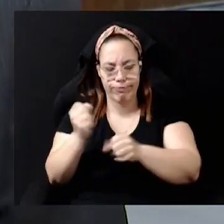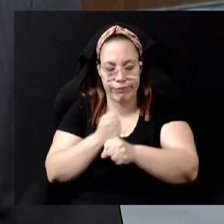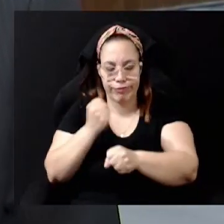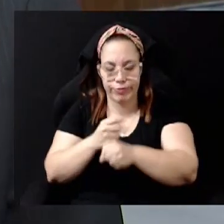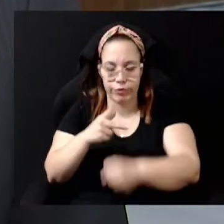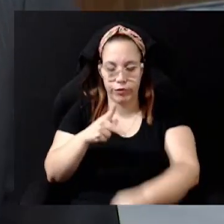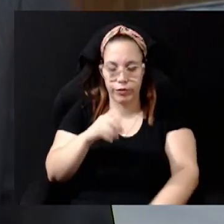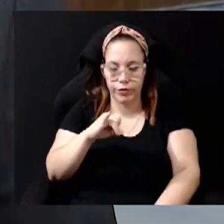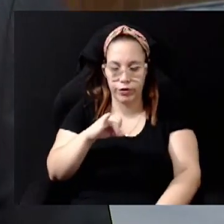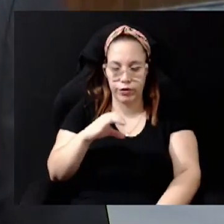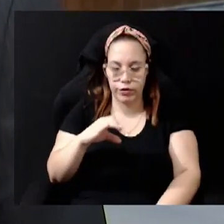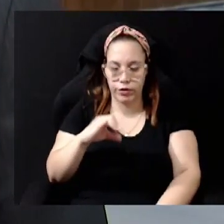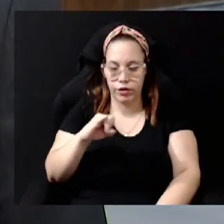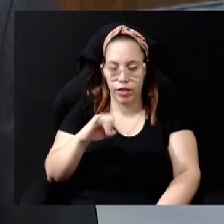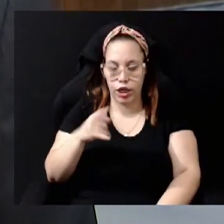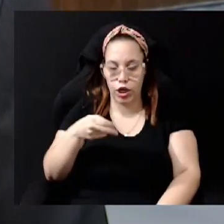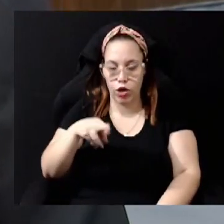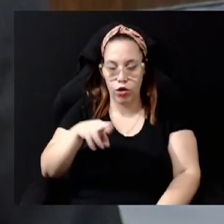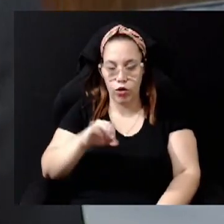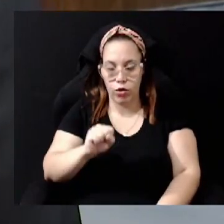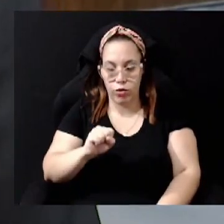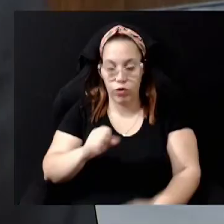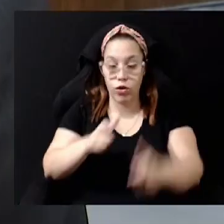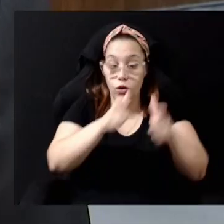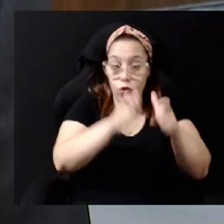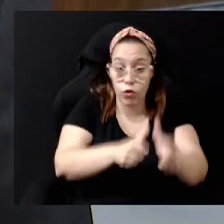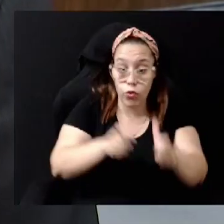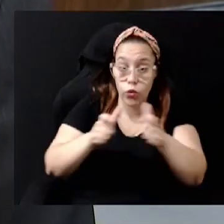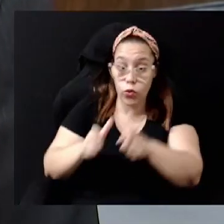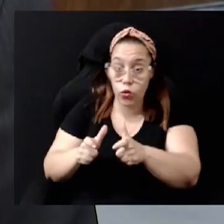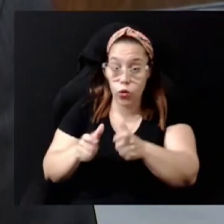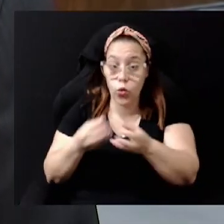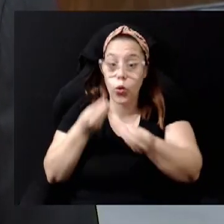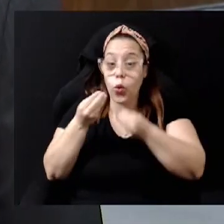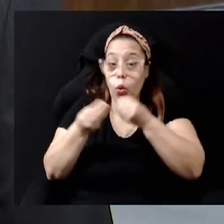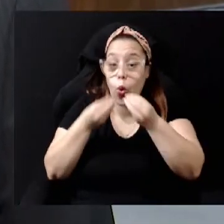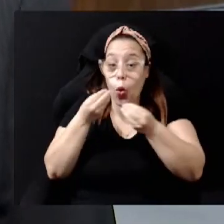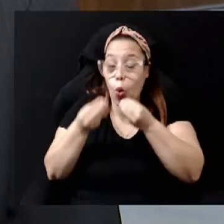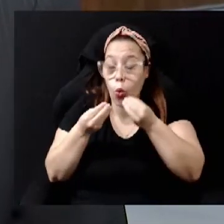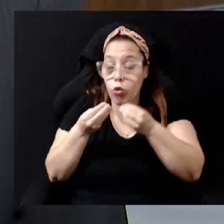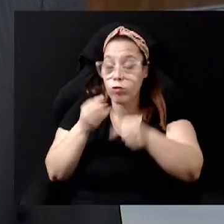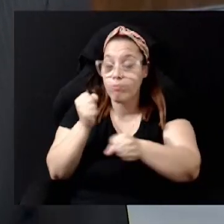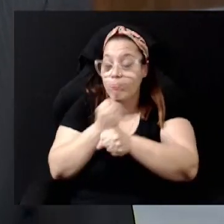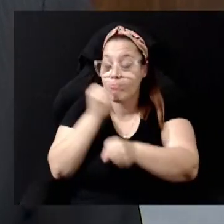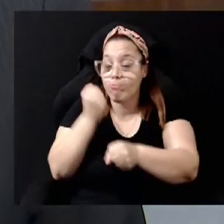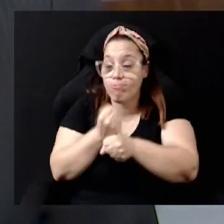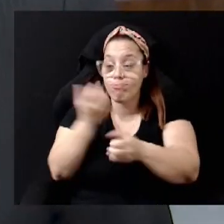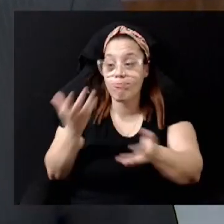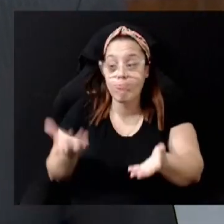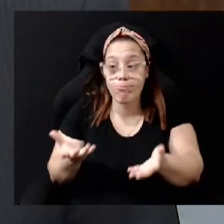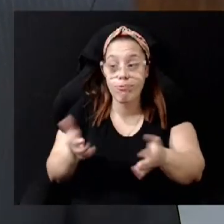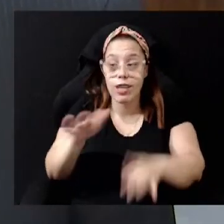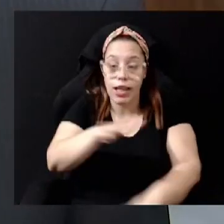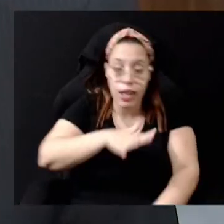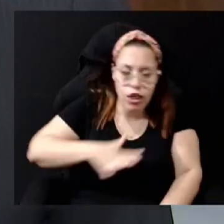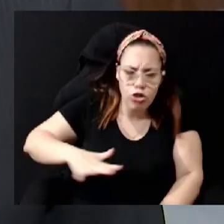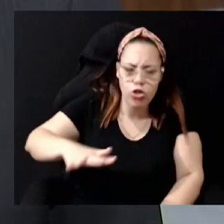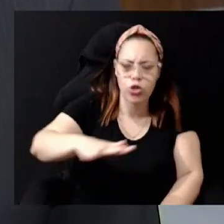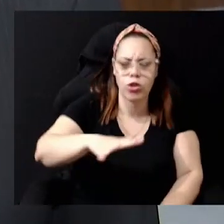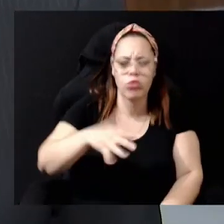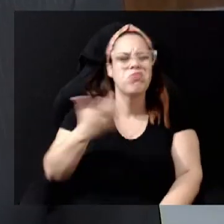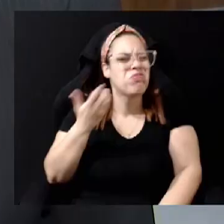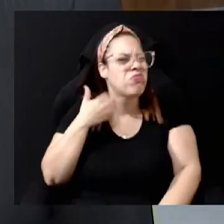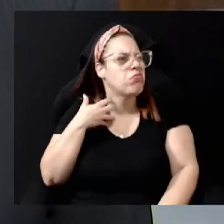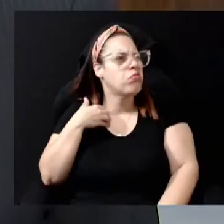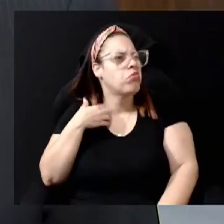gente quer saber a localização e o modo como vai ser construído cada um deles. Cada região, cada praça